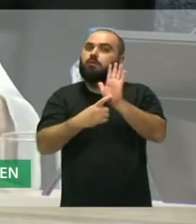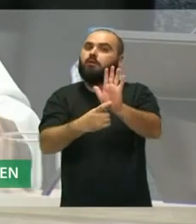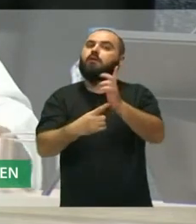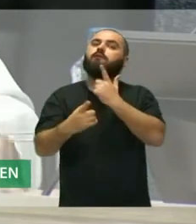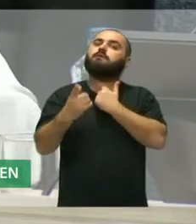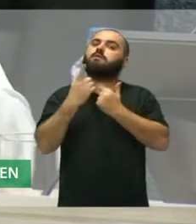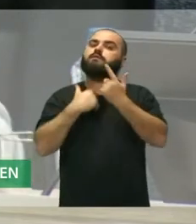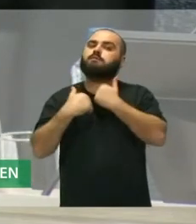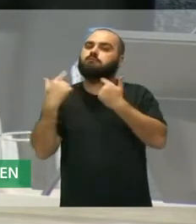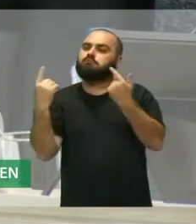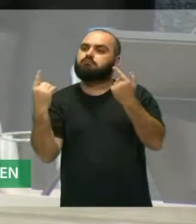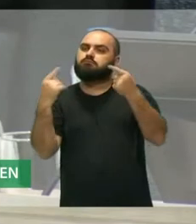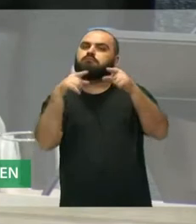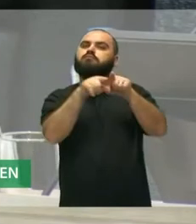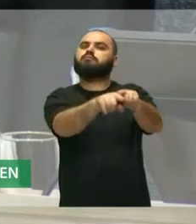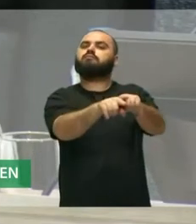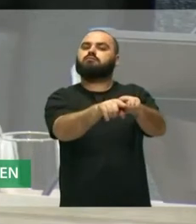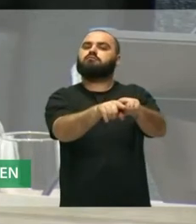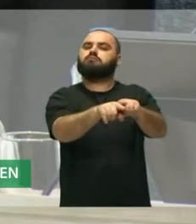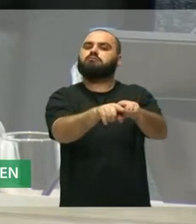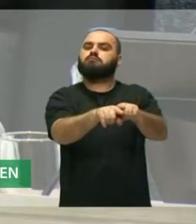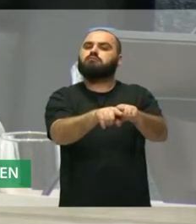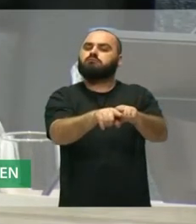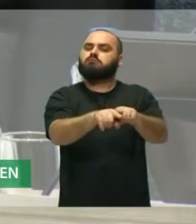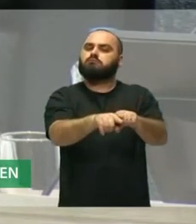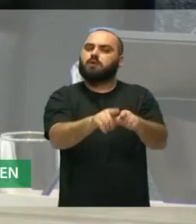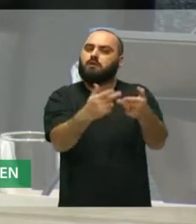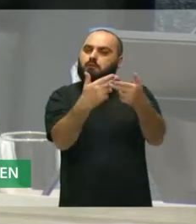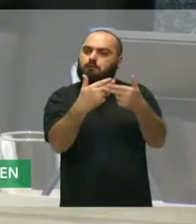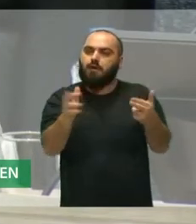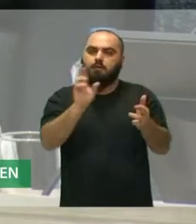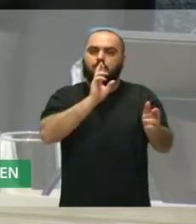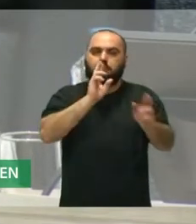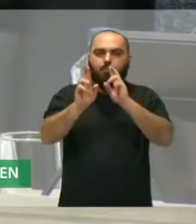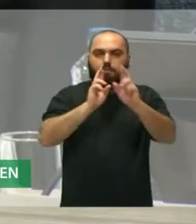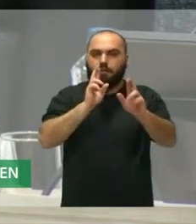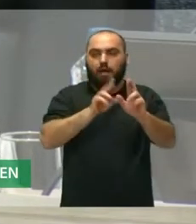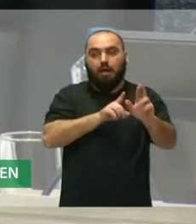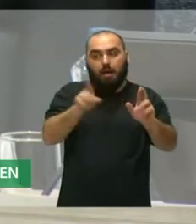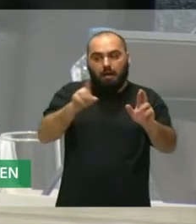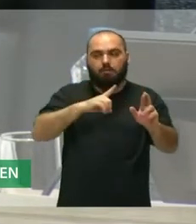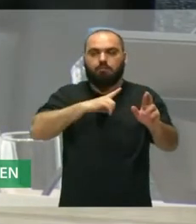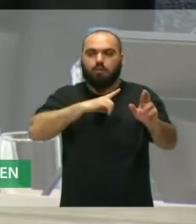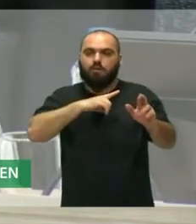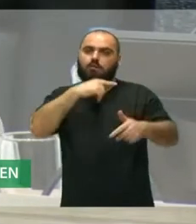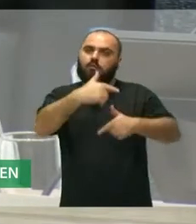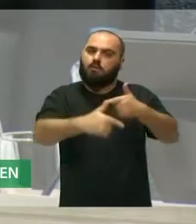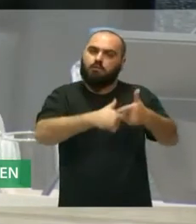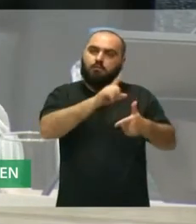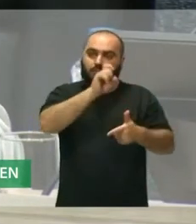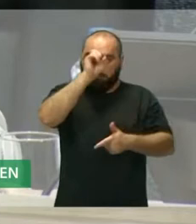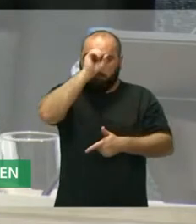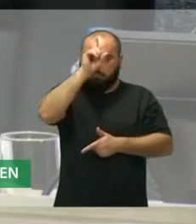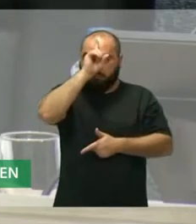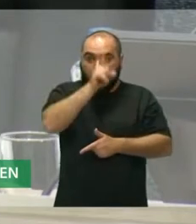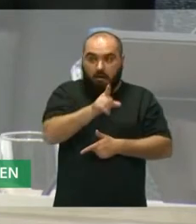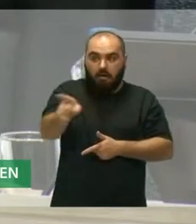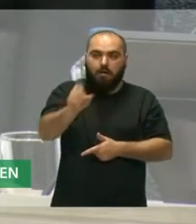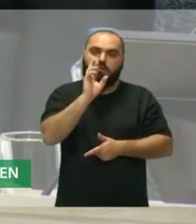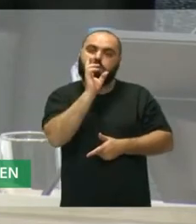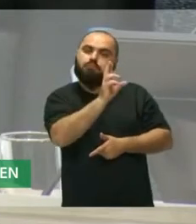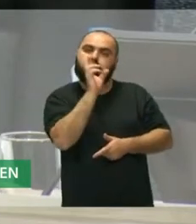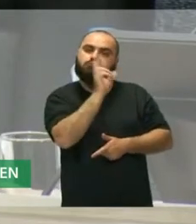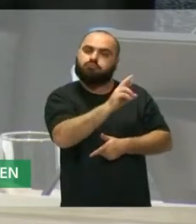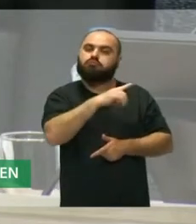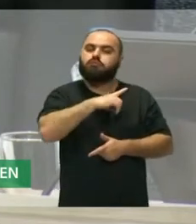desejo de aproximação, e acredito que muitas respostas, até pelo tempo que ela está no Marieta, ela tem. As